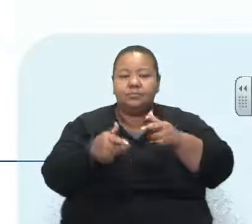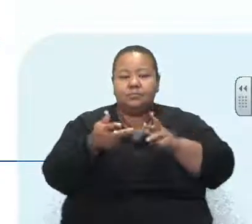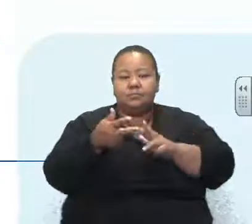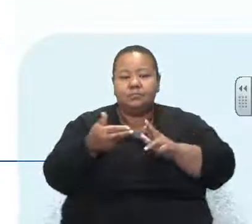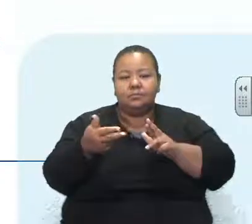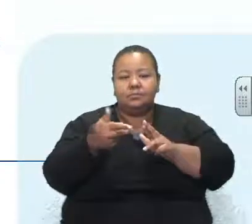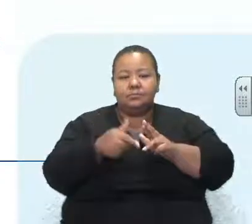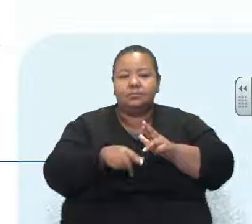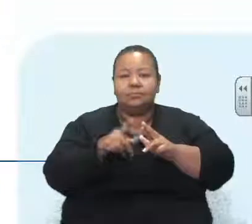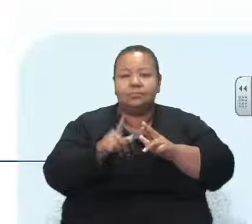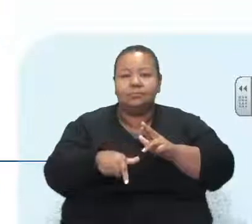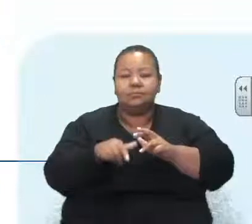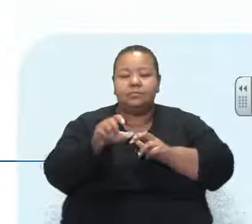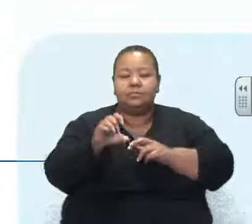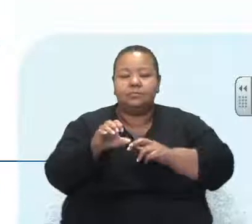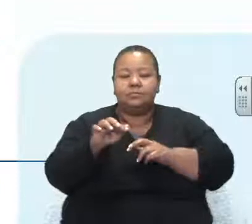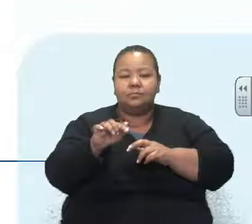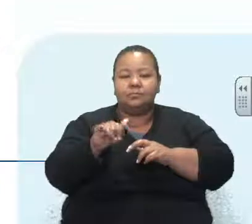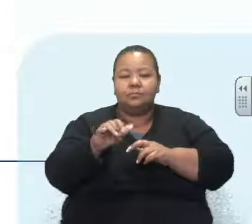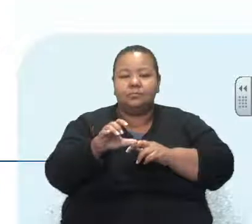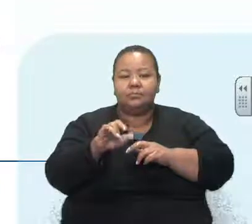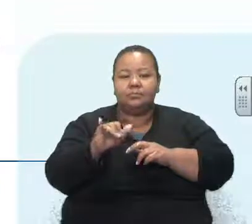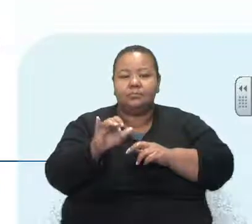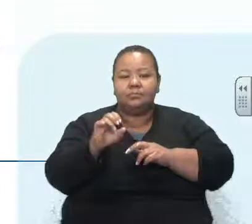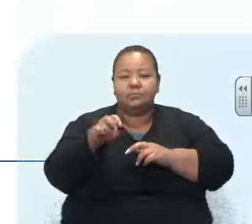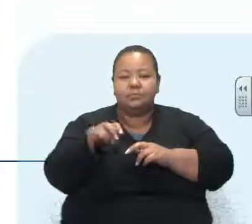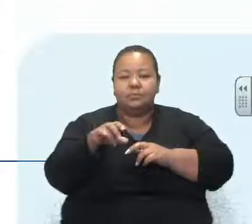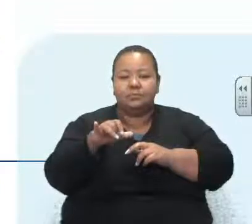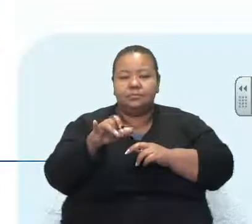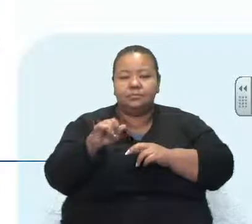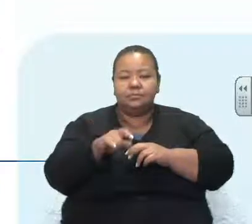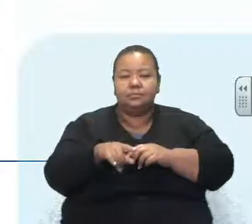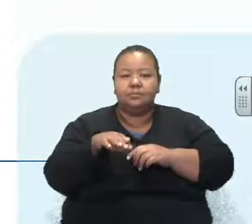recursos. E a minha eficiência, o quanto que eu estou